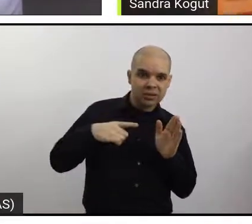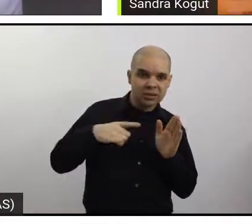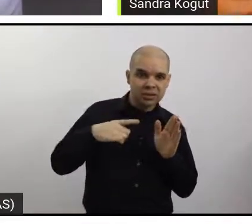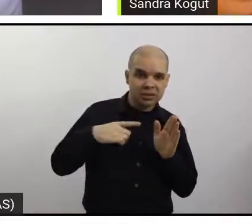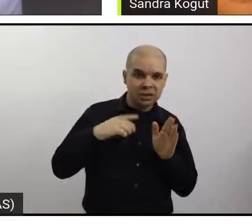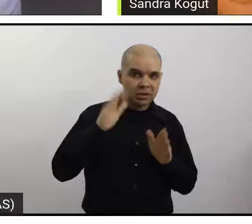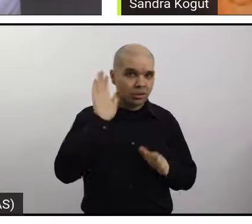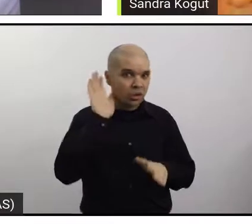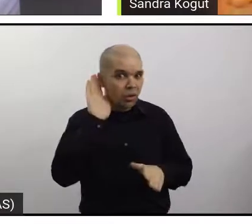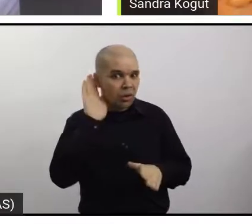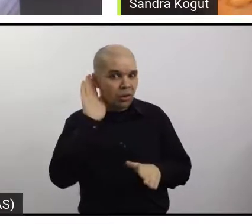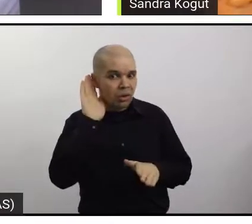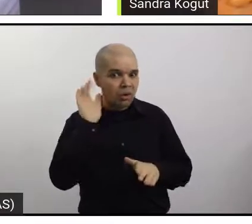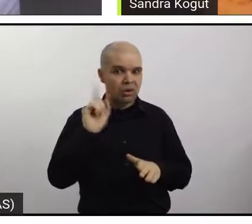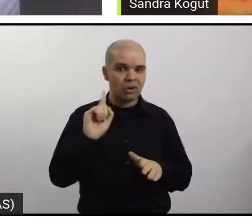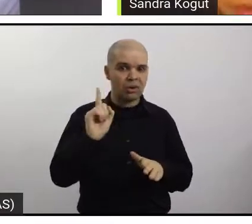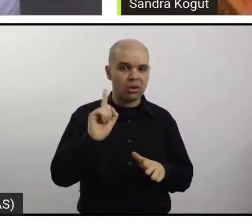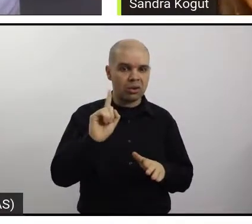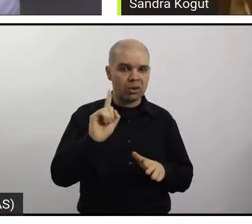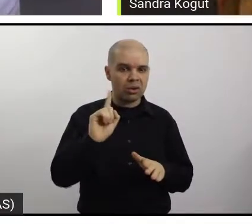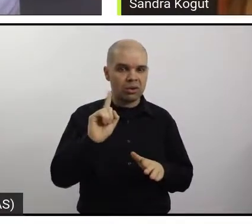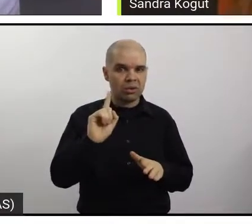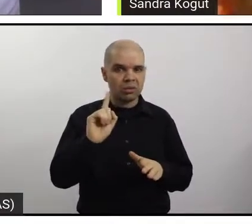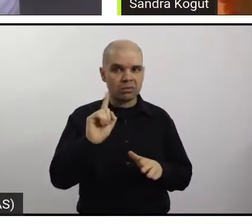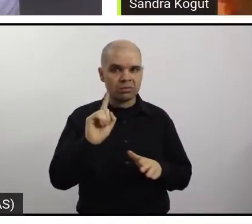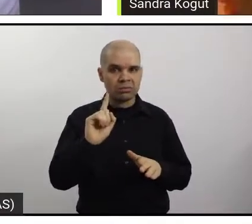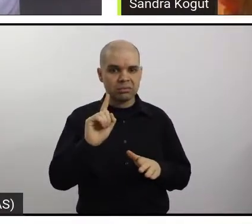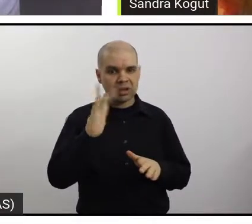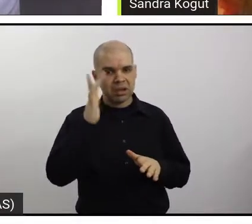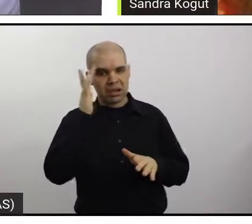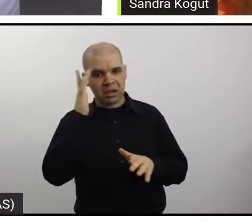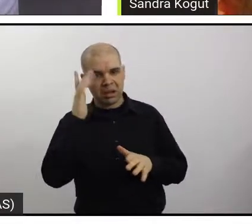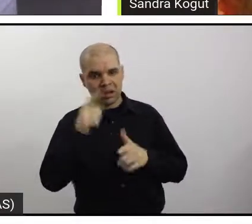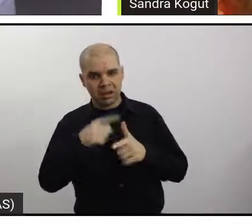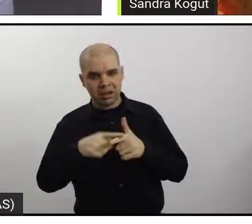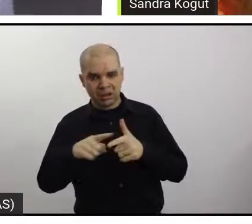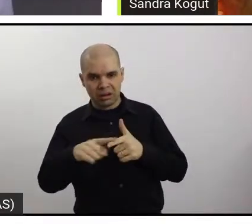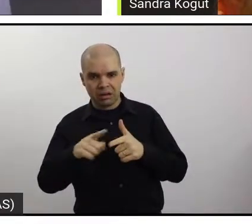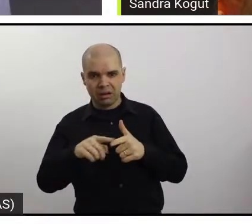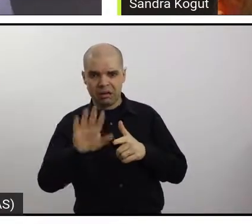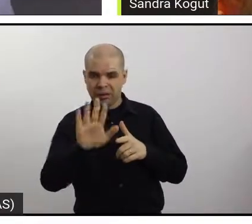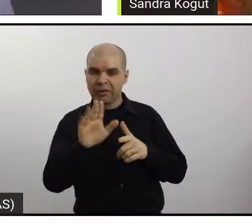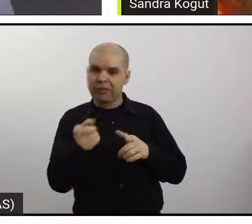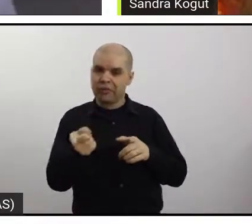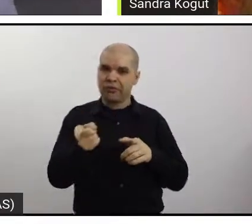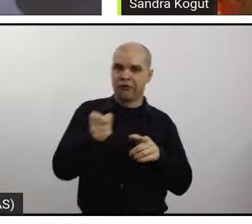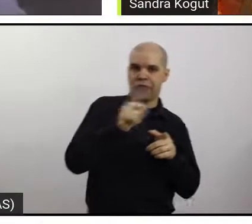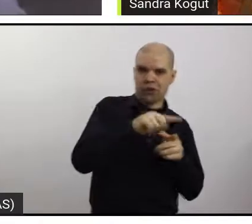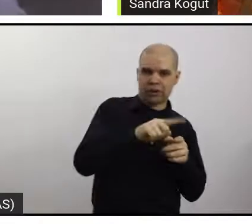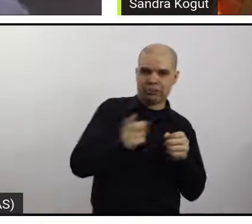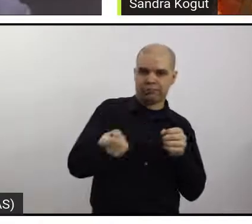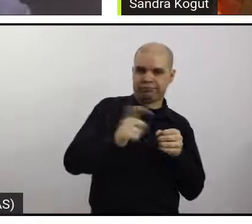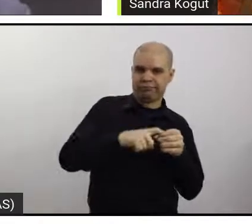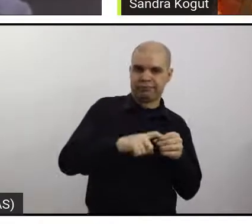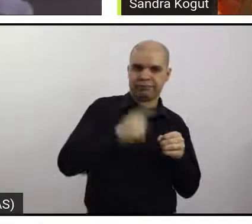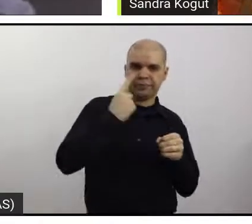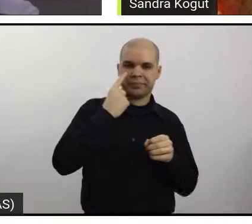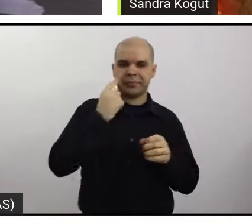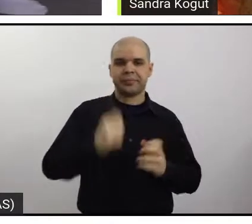com som? Eu acho que teve alguma questão. A gente sem vai som. Voltar agora. Ah, a gente vai voltar agora de novo, com som. Ah, tá.